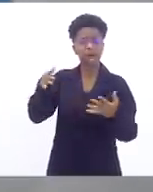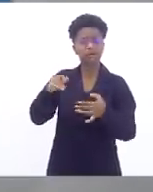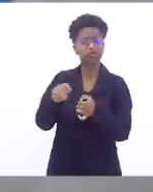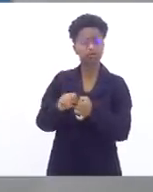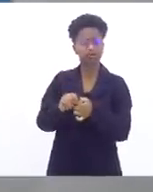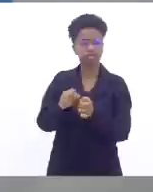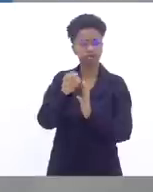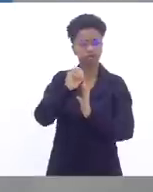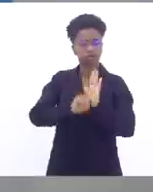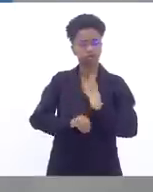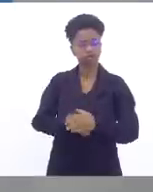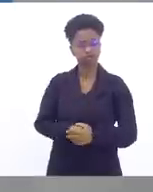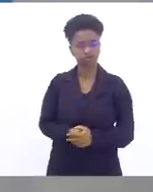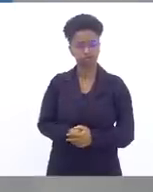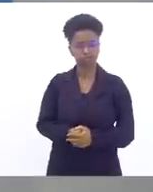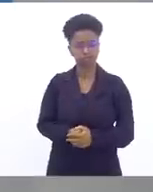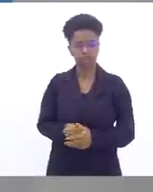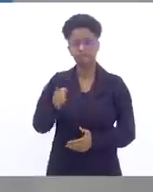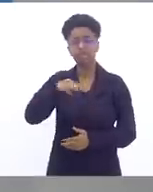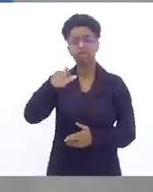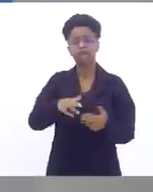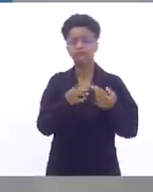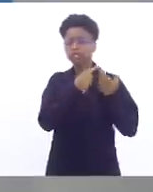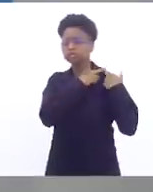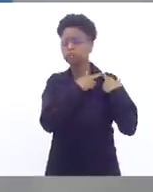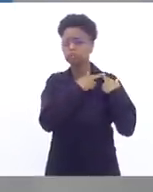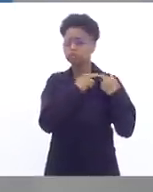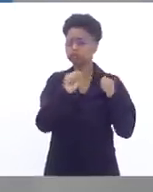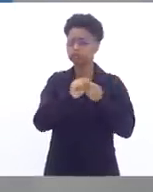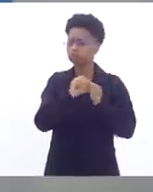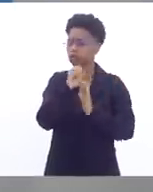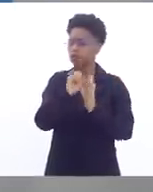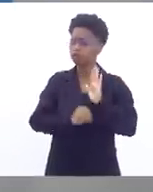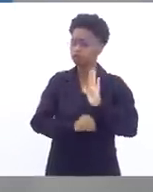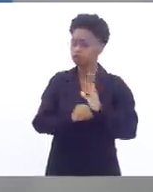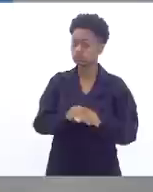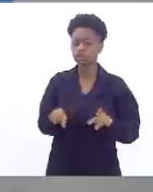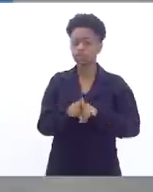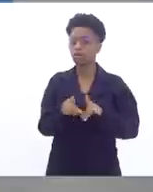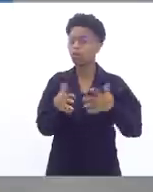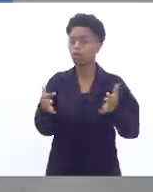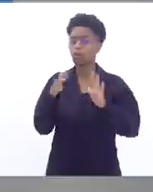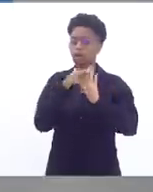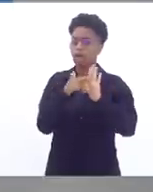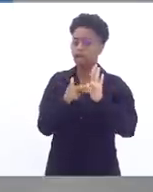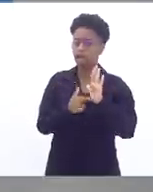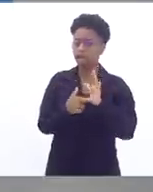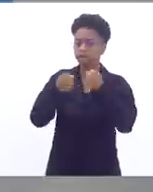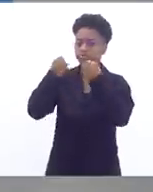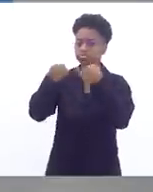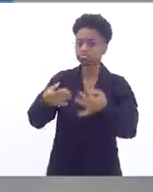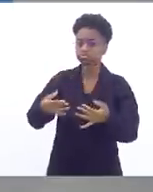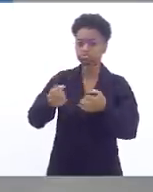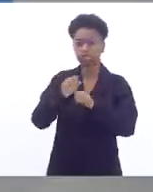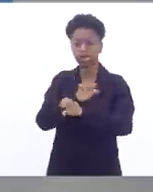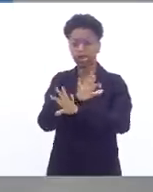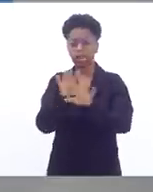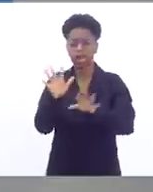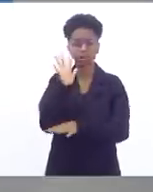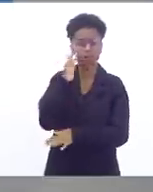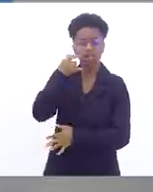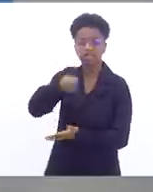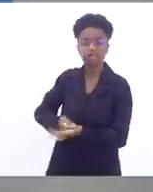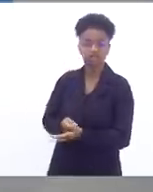o Ofício quem tem atribuição para fazer esse Ofício Qual o critério de esclarecimento dessas decisões